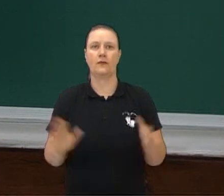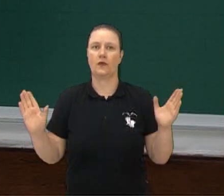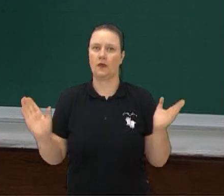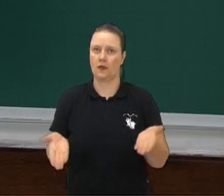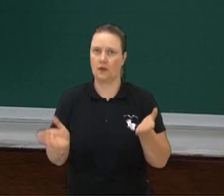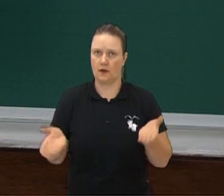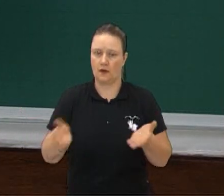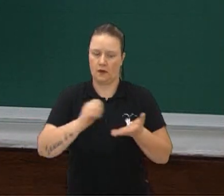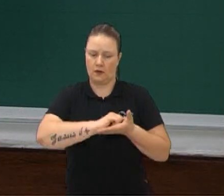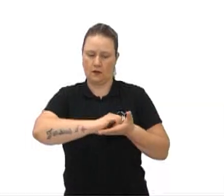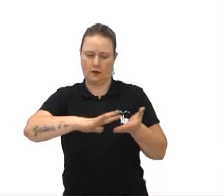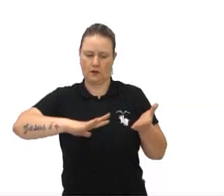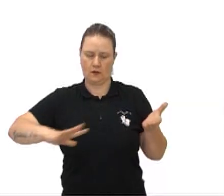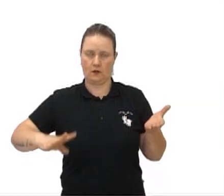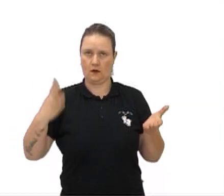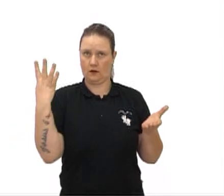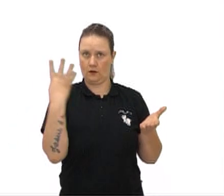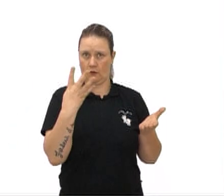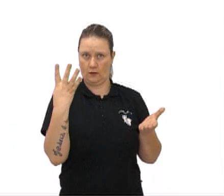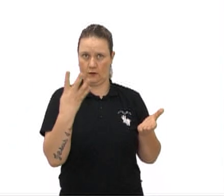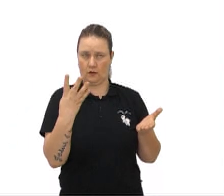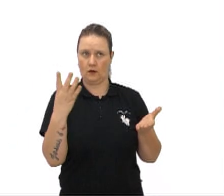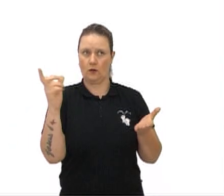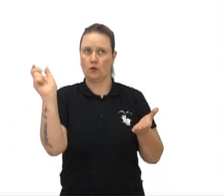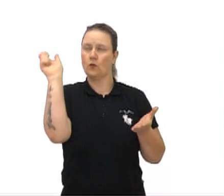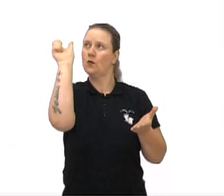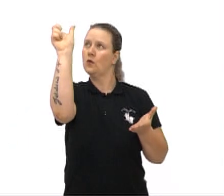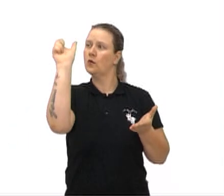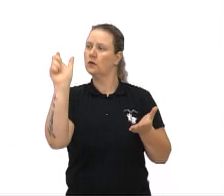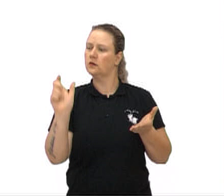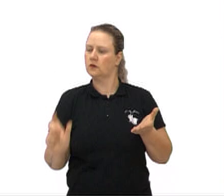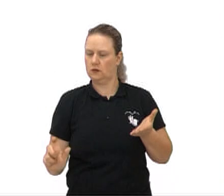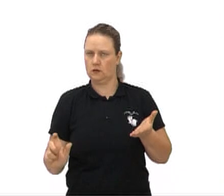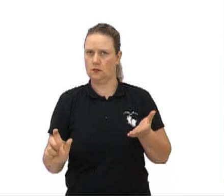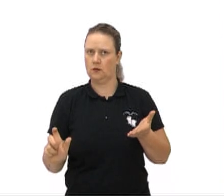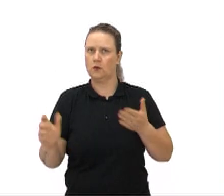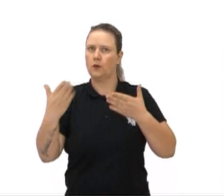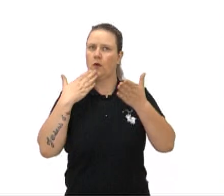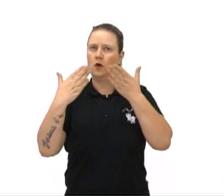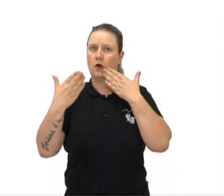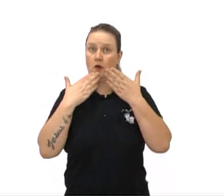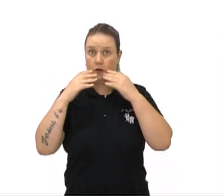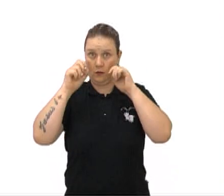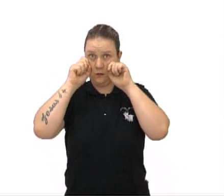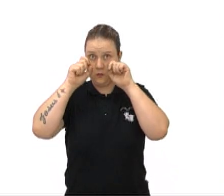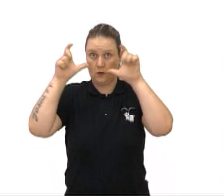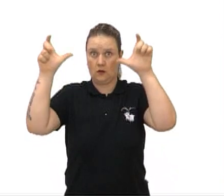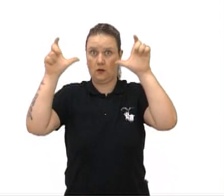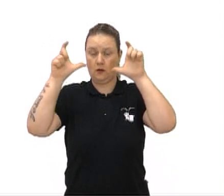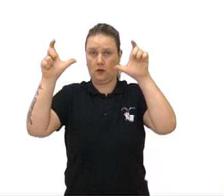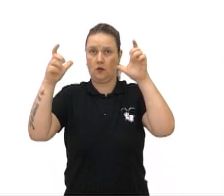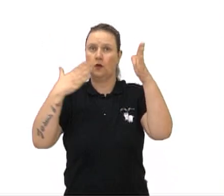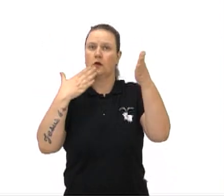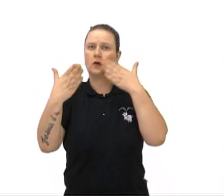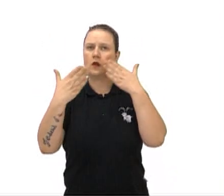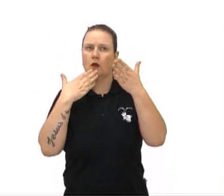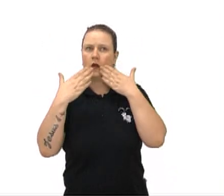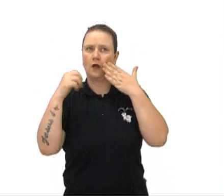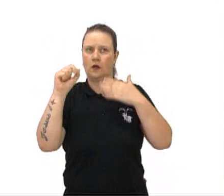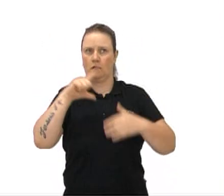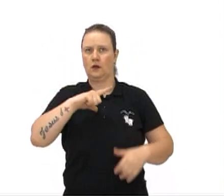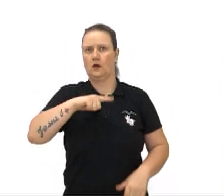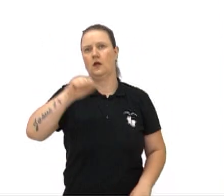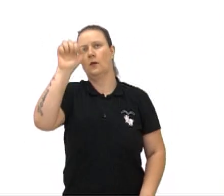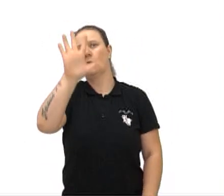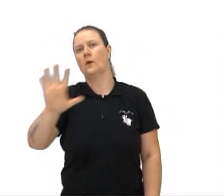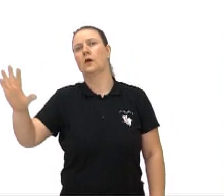Agora, então, completa o diálogo com as expressões. Então, prestem atenção aqui nesse diálogo. A gente tem uma imagem ali que